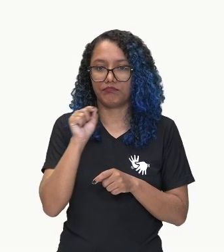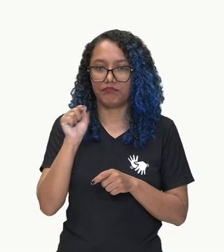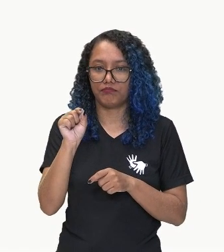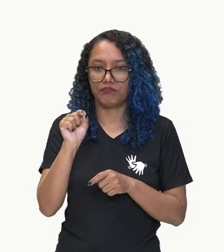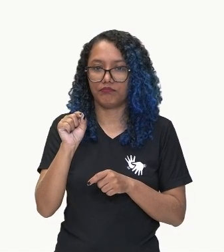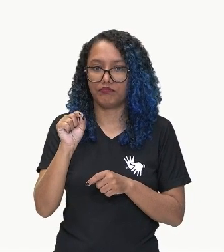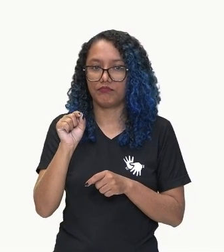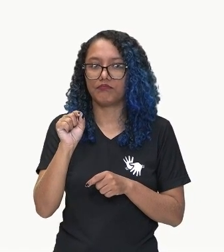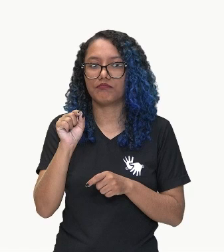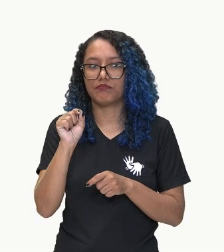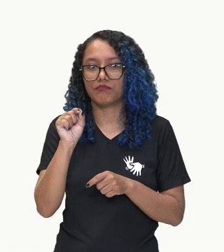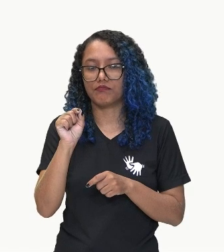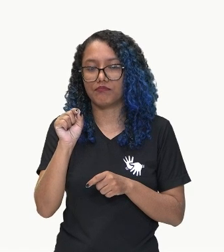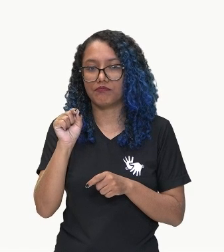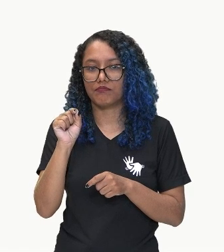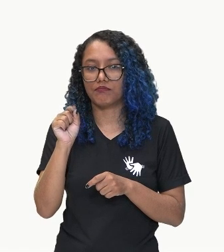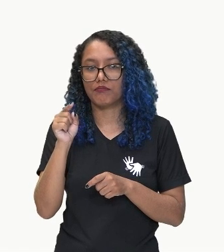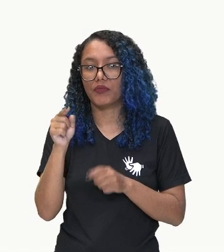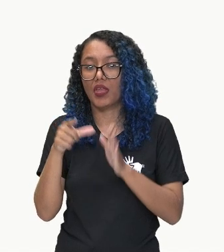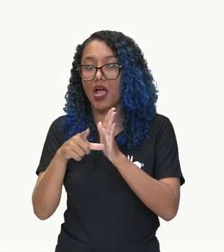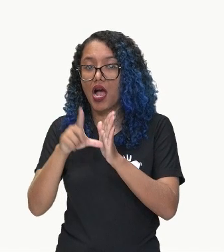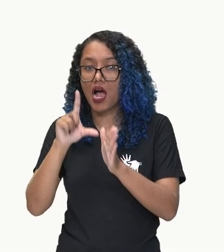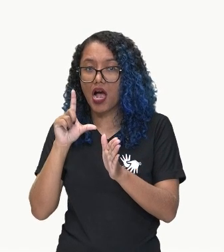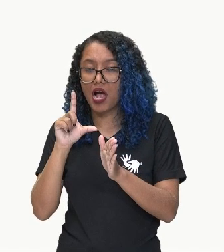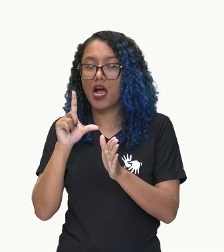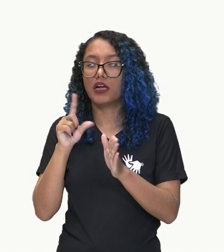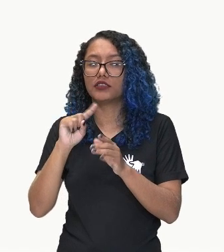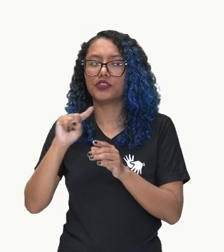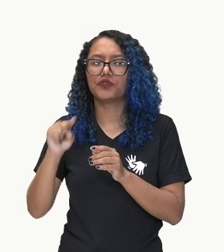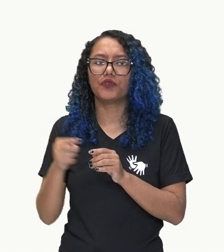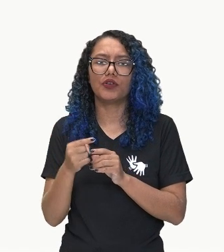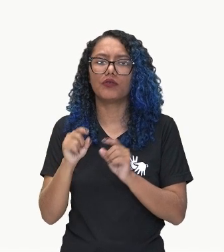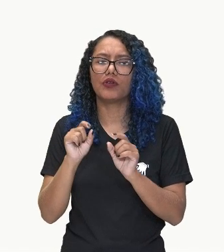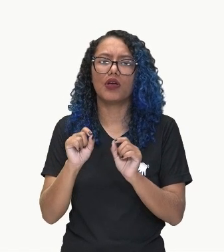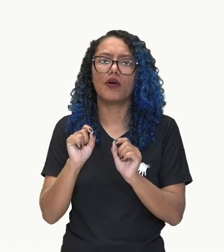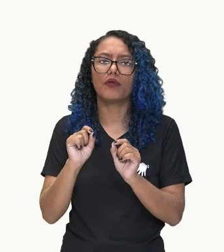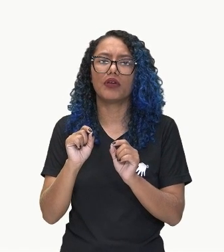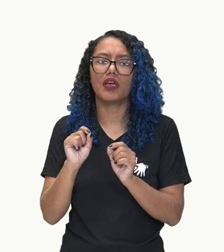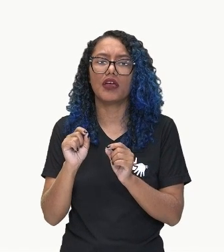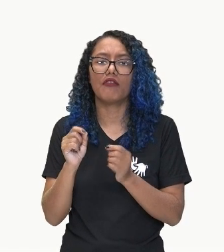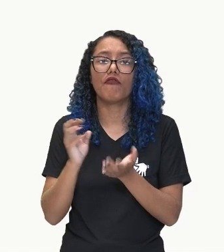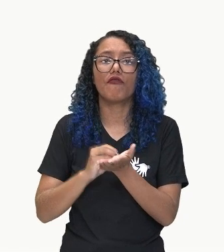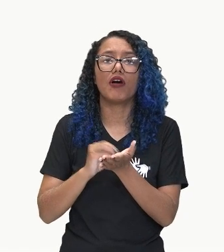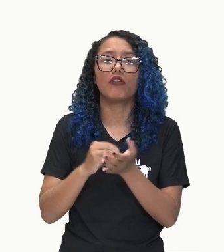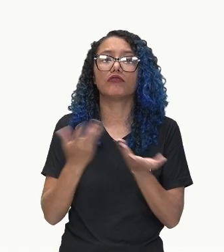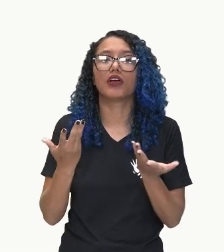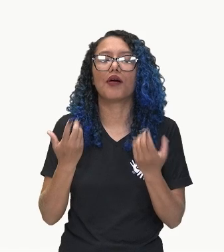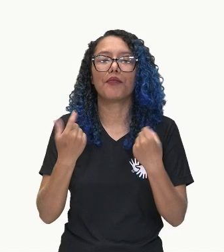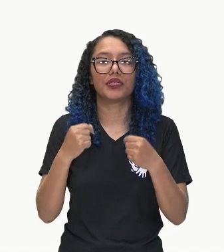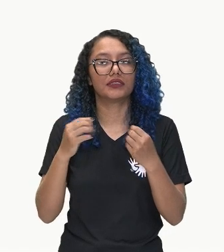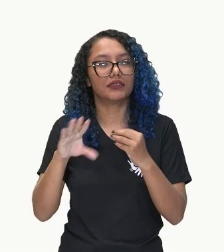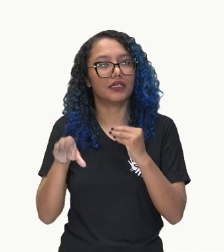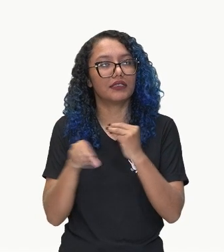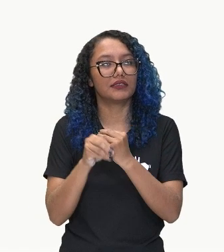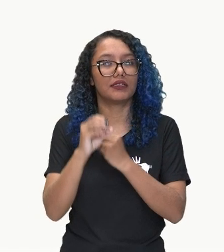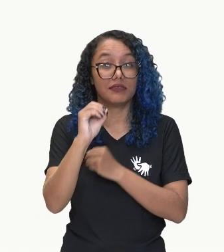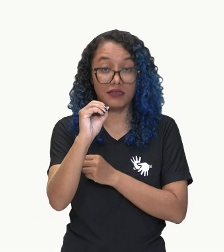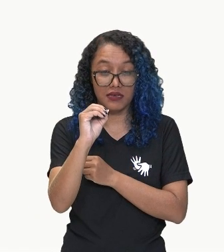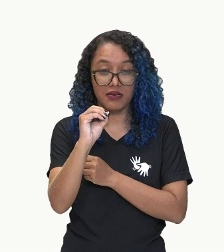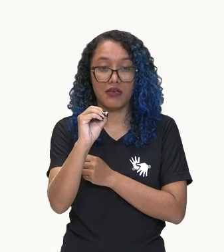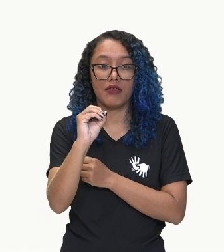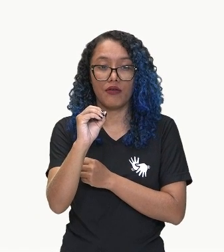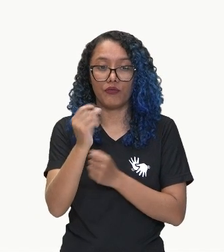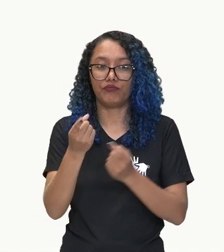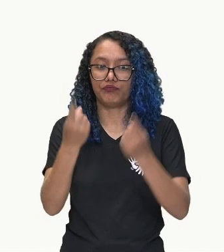branco. Aqui, ó, antes da vírgula, ficou em branco. Você vem e adiciona o 0. E a